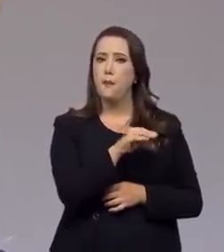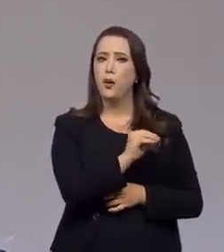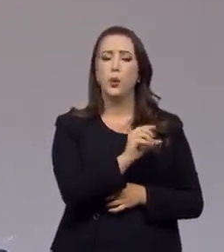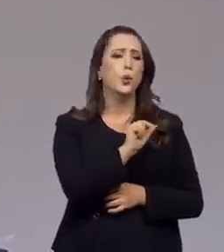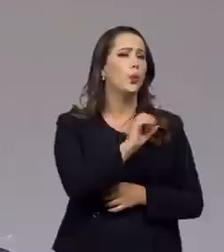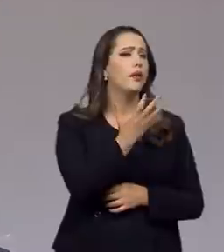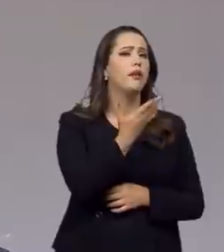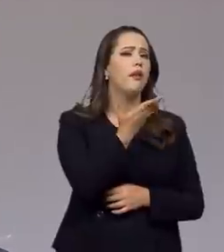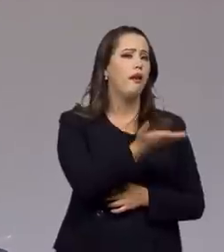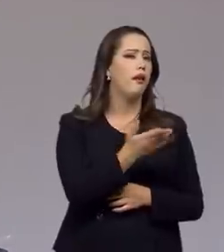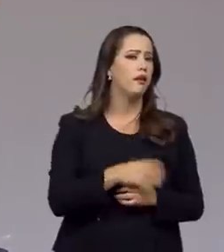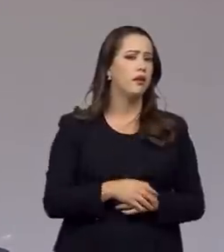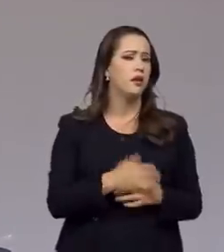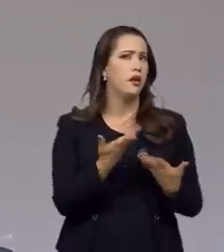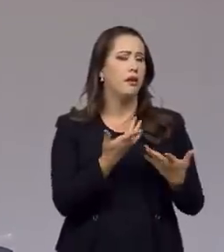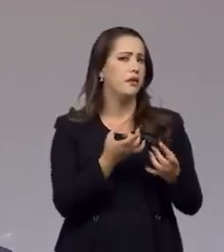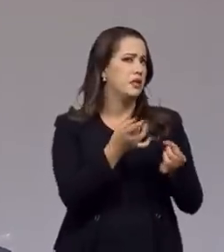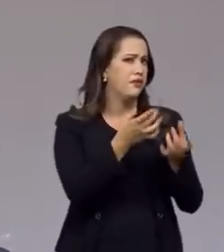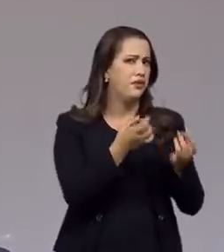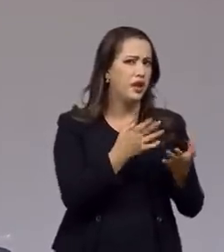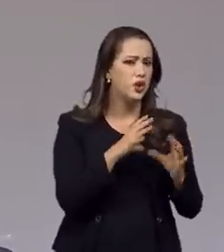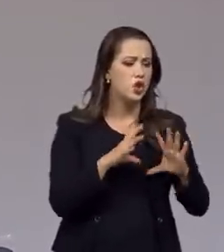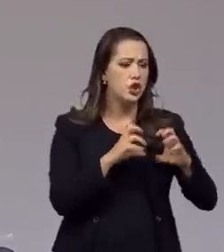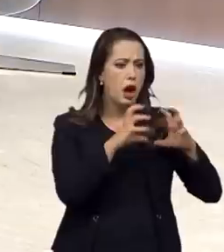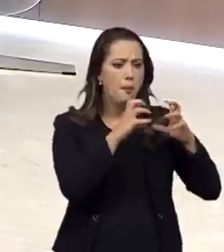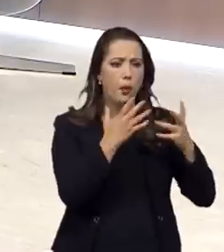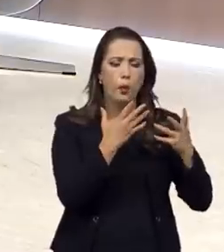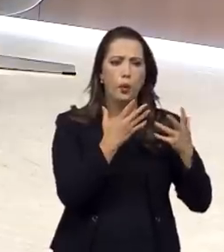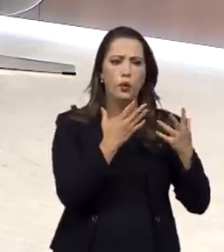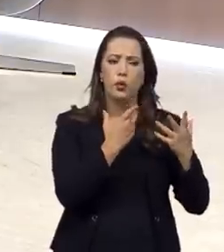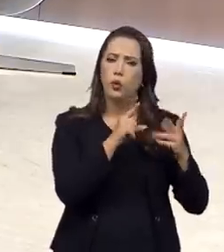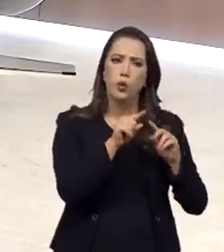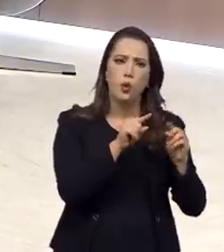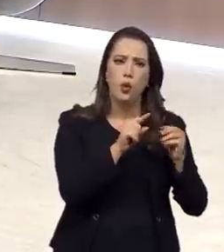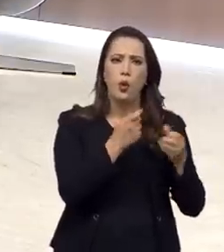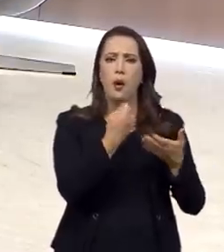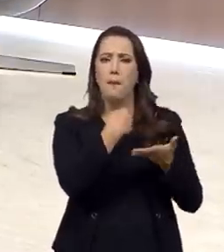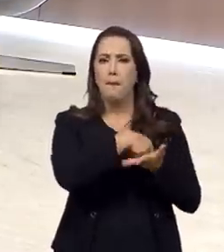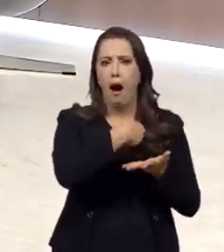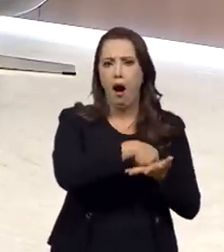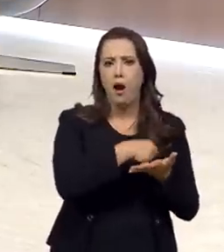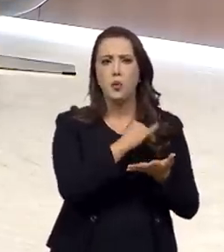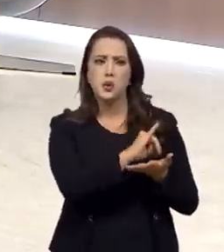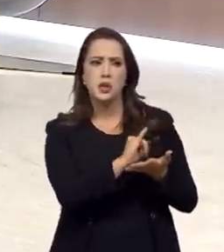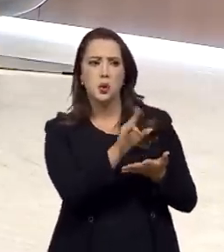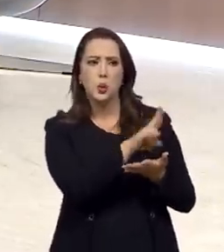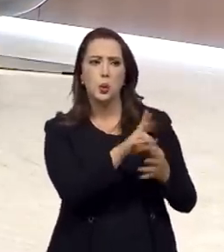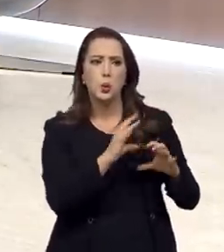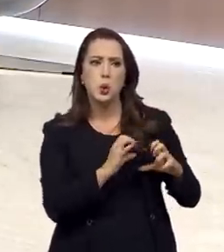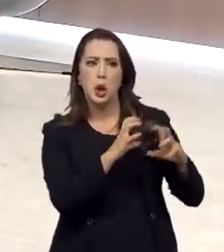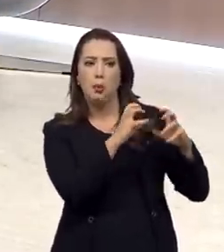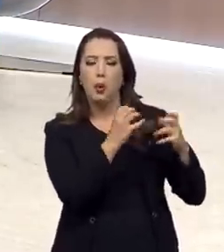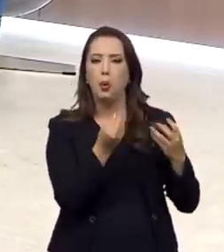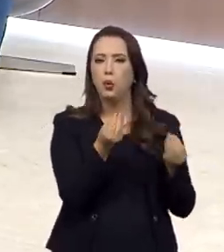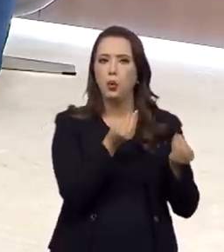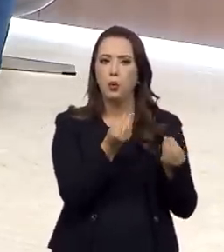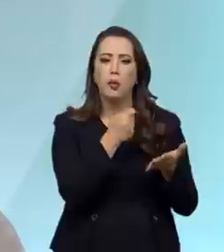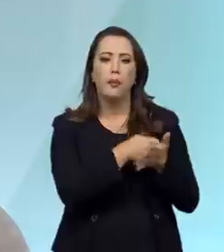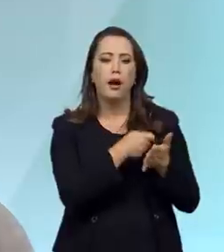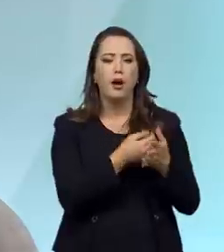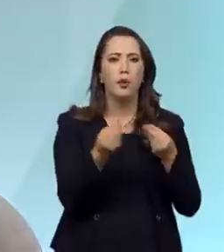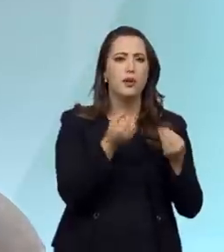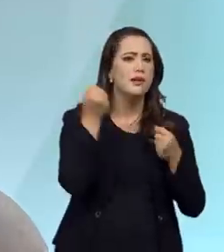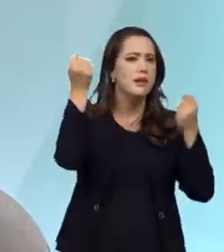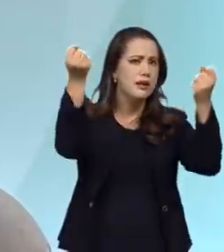carbono ou é o serviço ambiental que é compensado ao não emitir carbono na atmosfera explica para gente um pouquinho essa questão